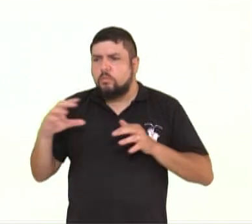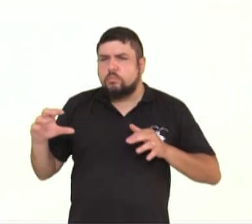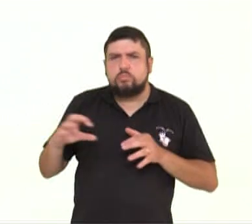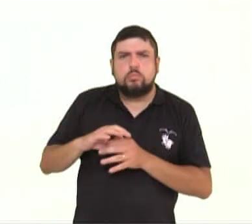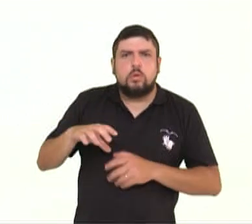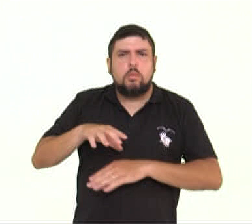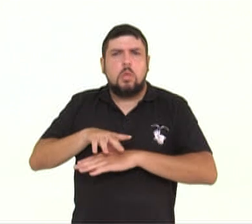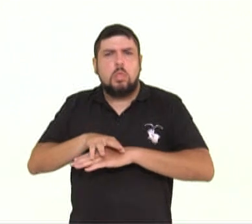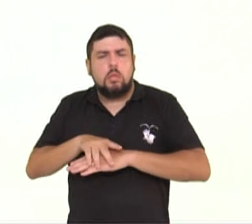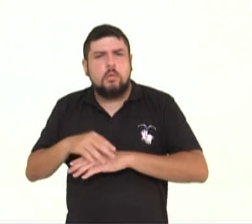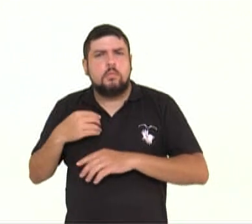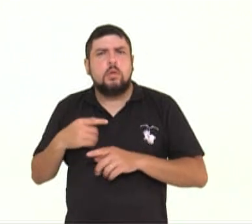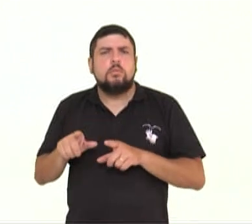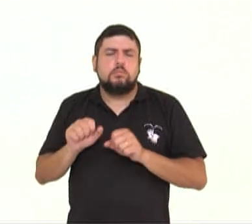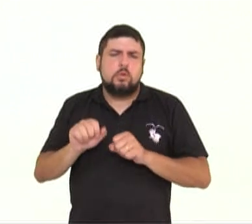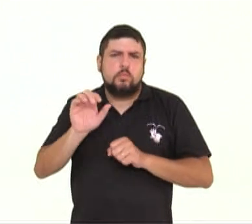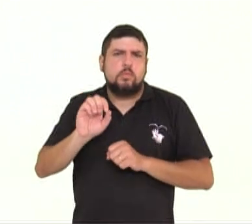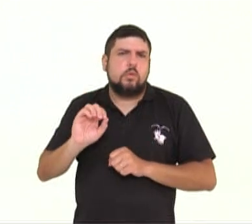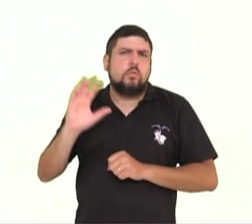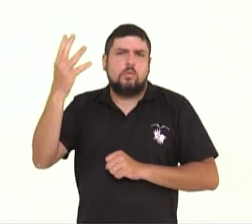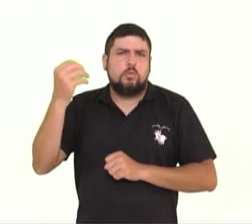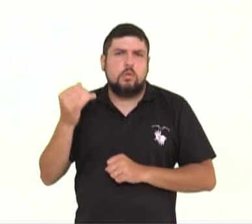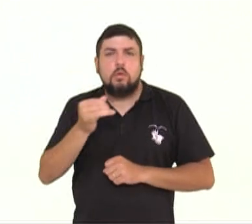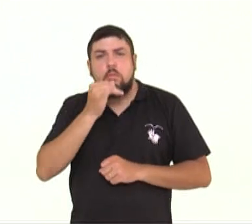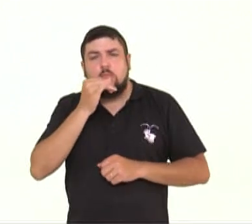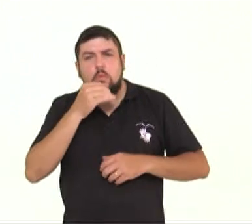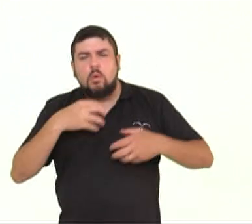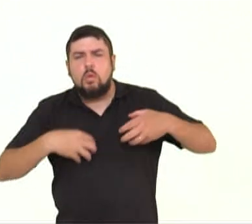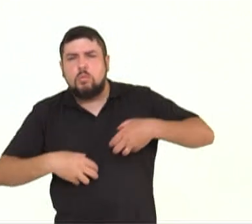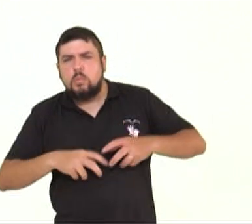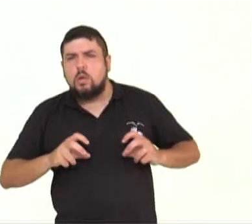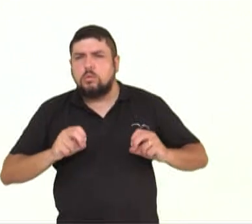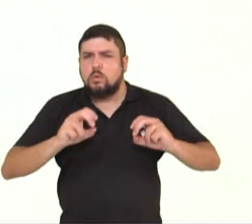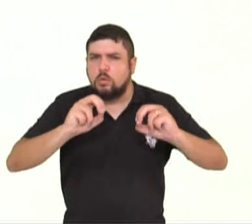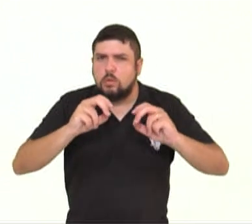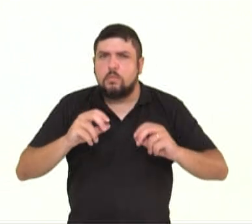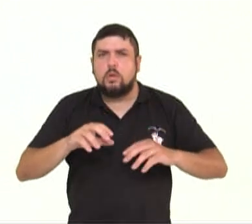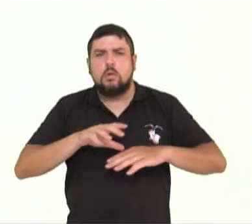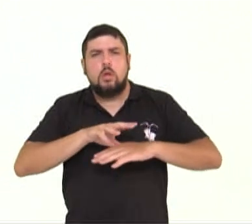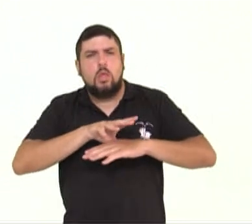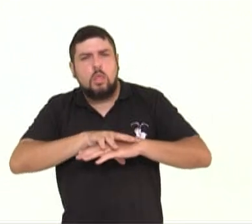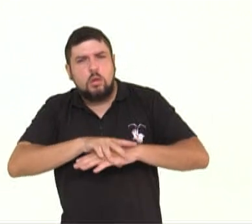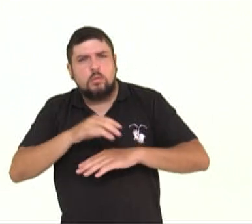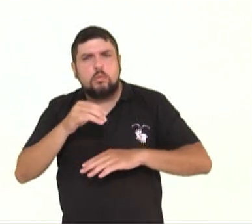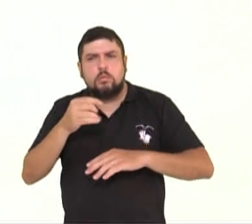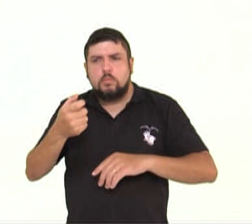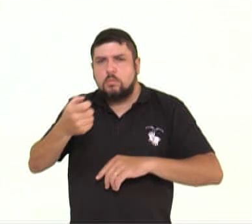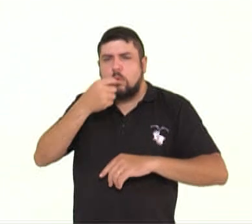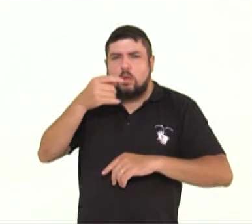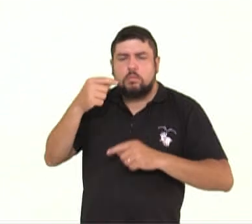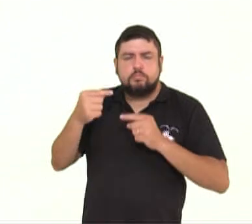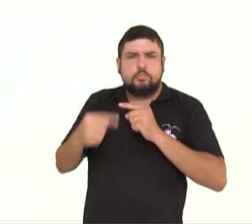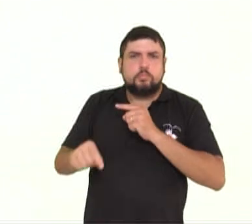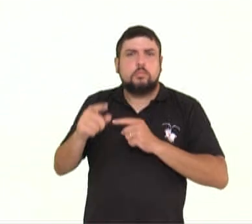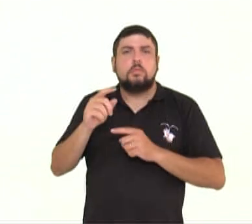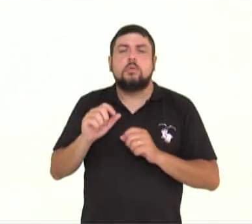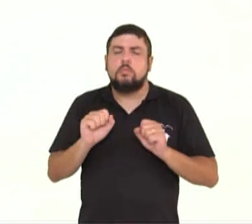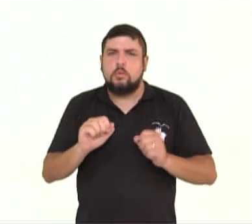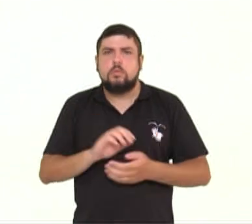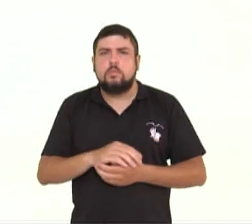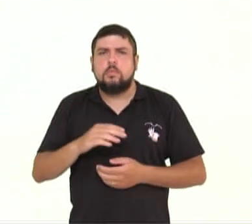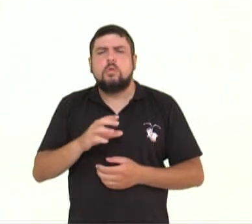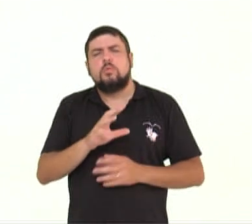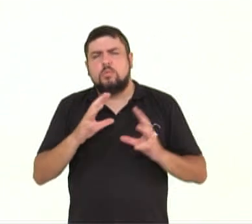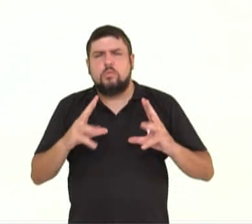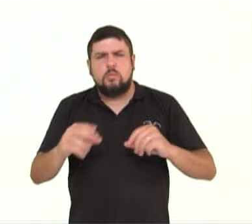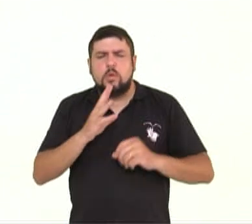ocorrer em diversas outras situações, como em casos de tumores, doenças autoimunes, reação a medicamentos e etc. Todo mundo sabe que é febre,